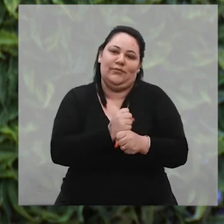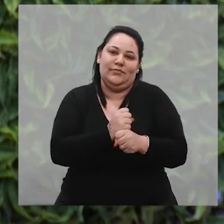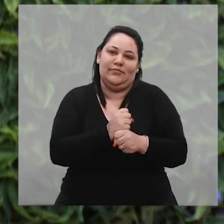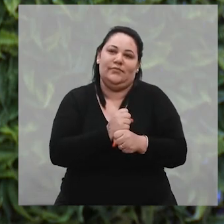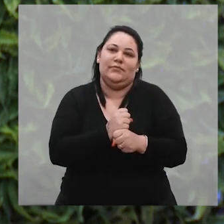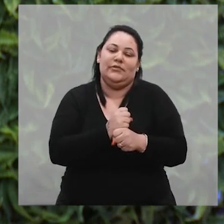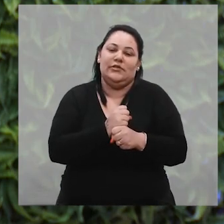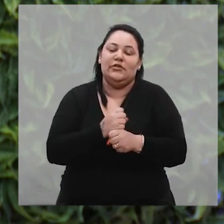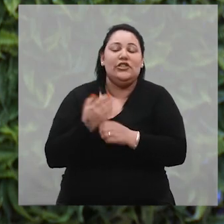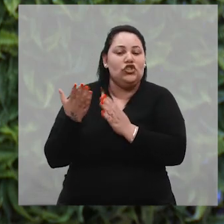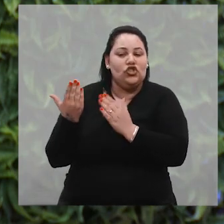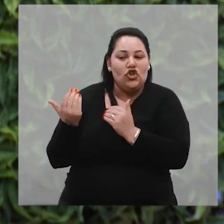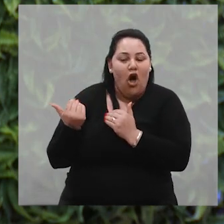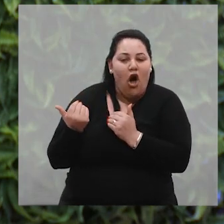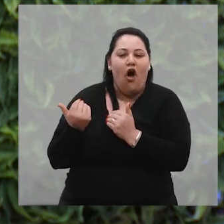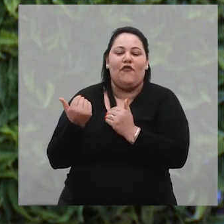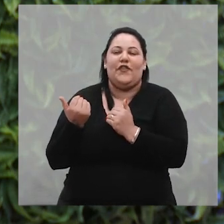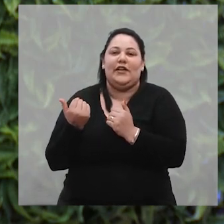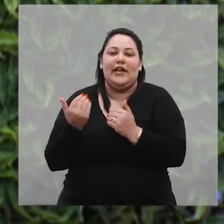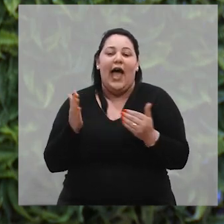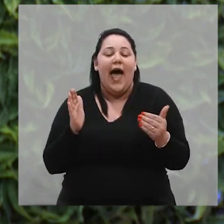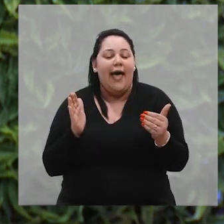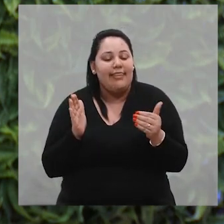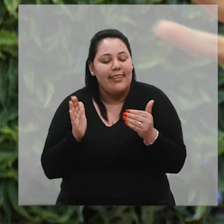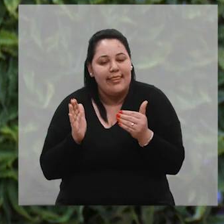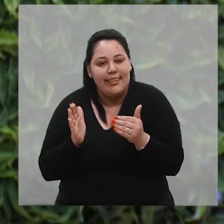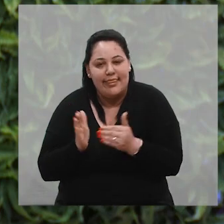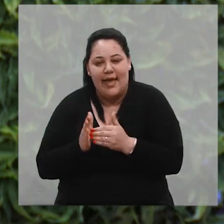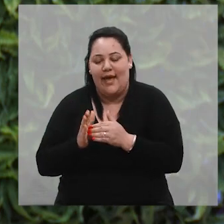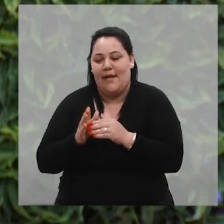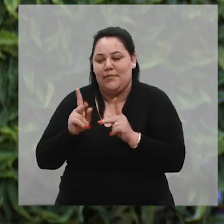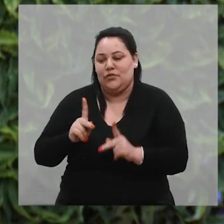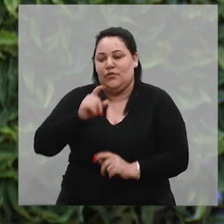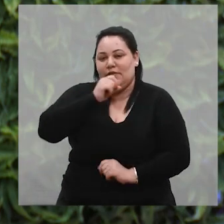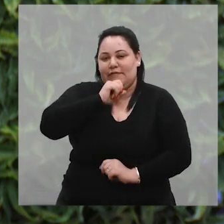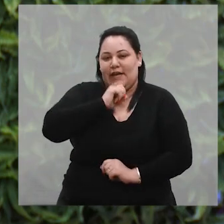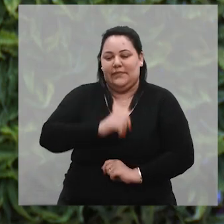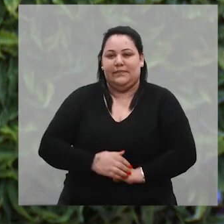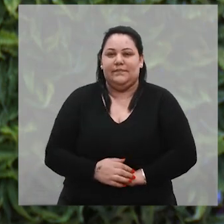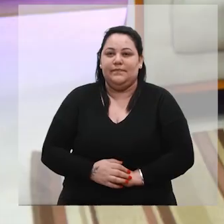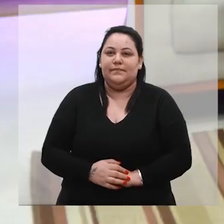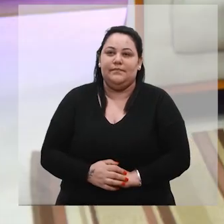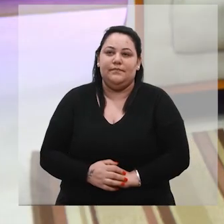Então, desde do adolescente ali até a pessoa idosa.